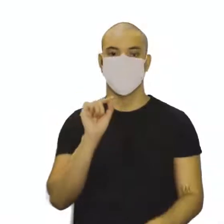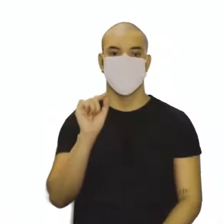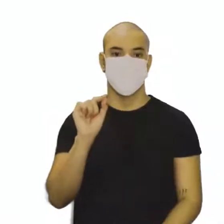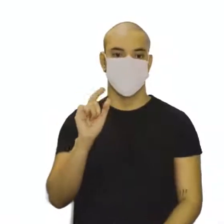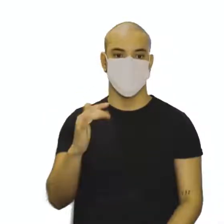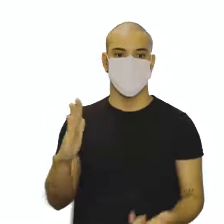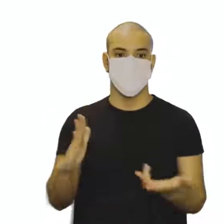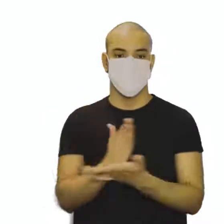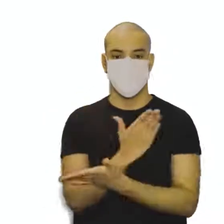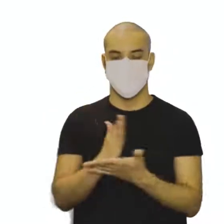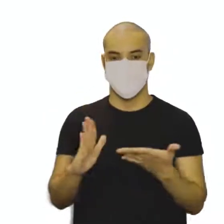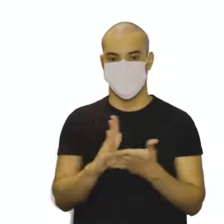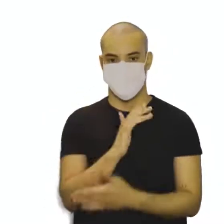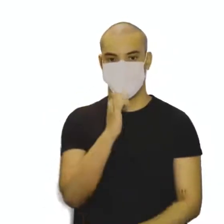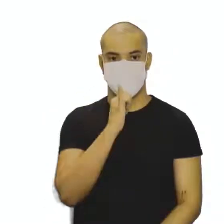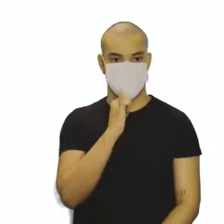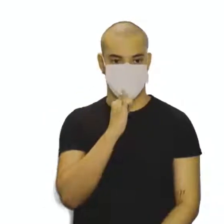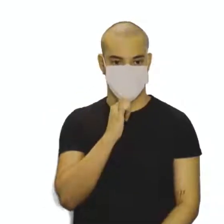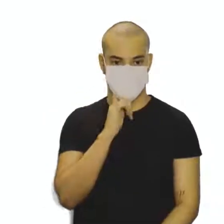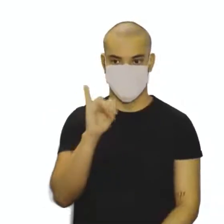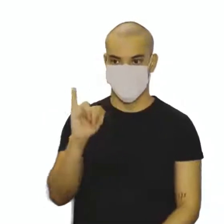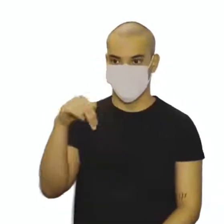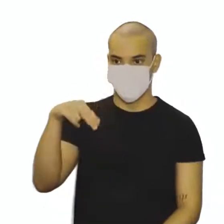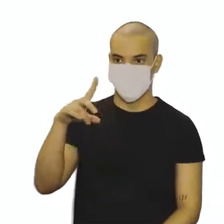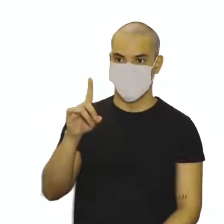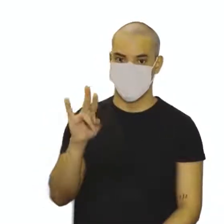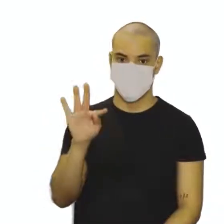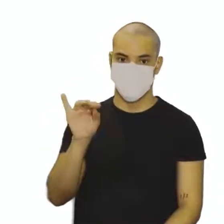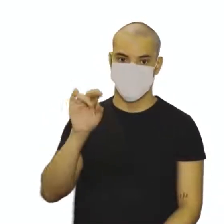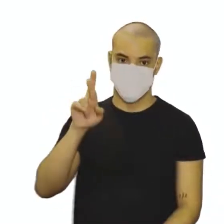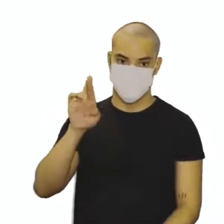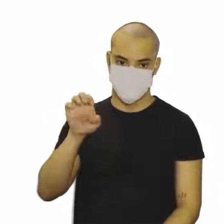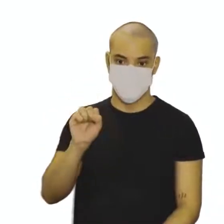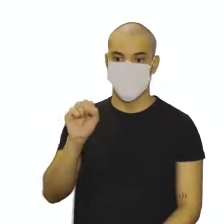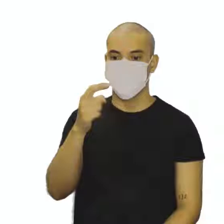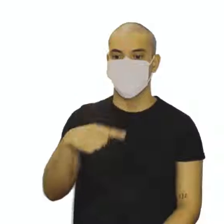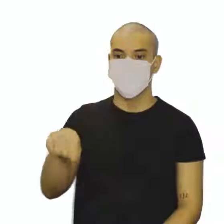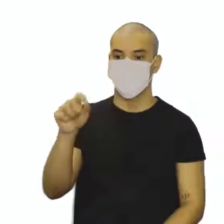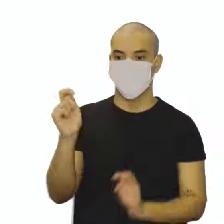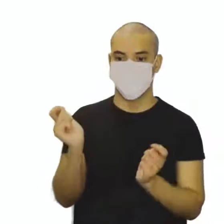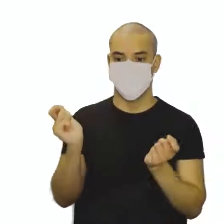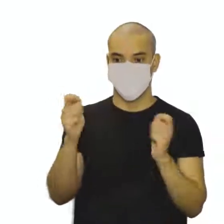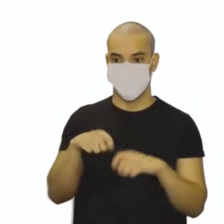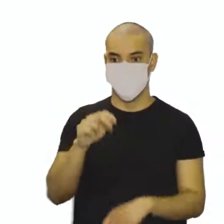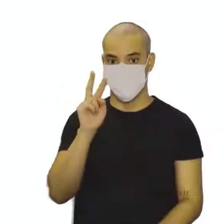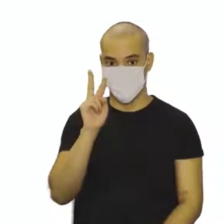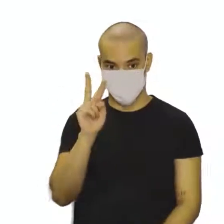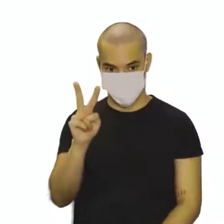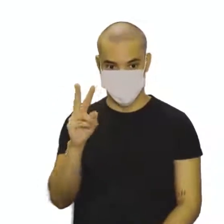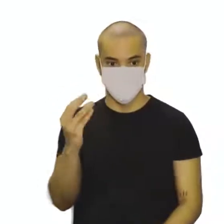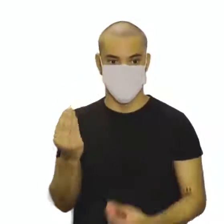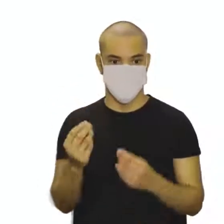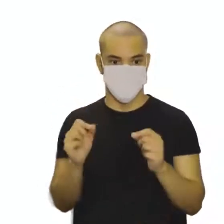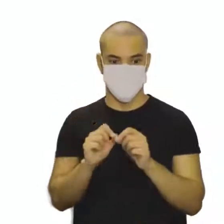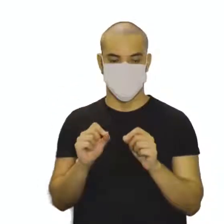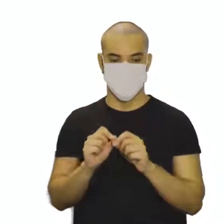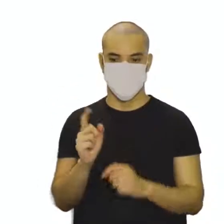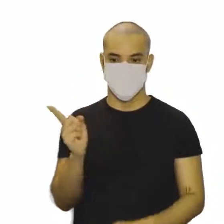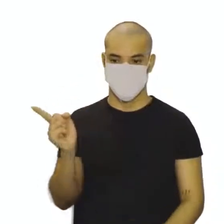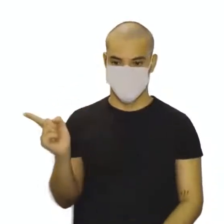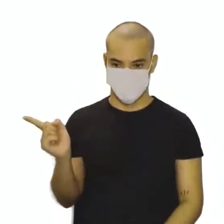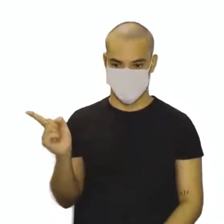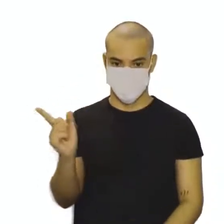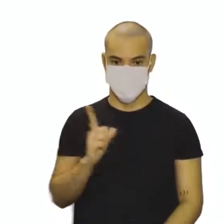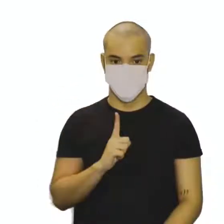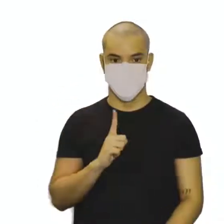aí exemplos de indutores. Então, vocês podem ver, olha só, eles são formados aqui, ó,